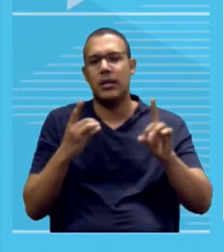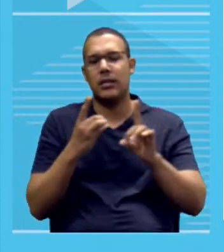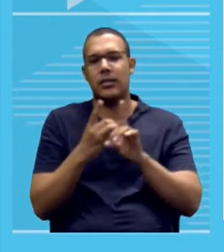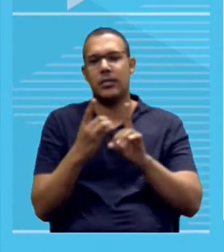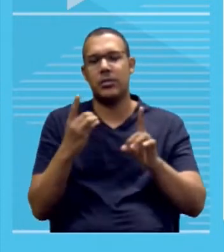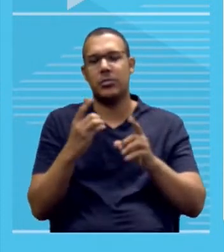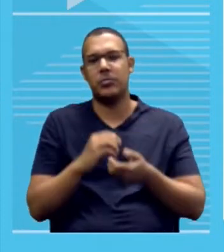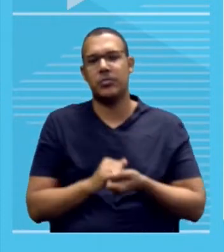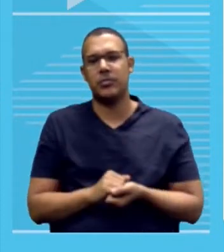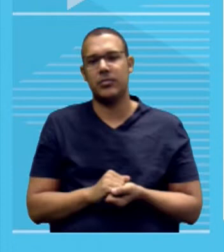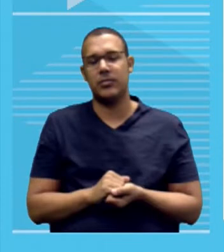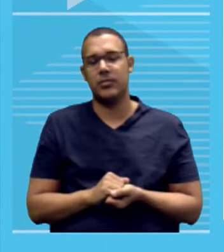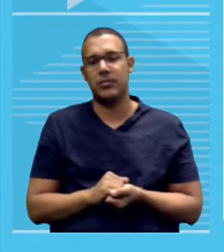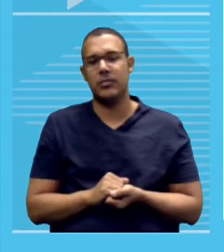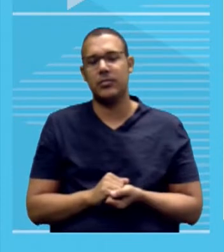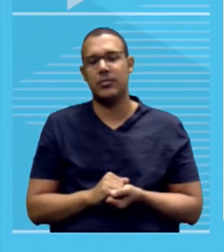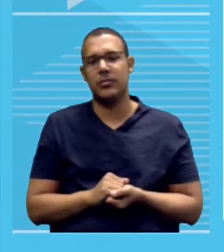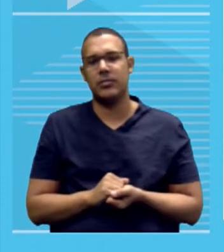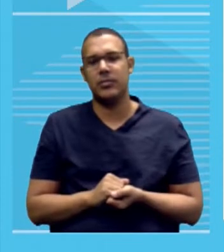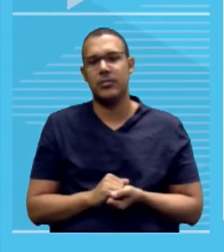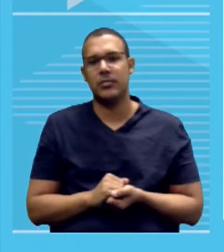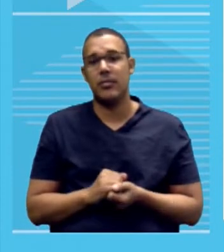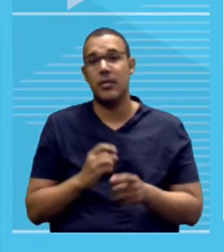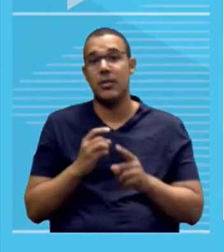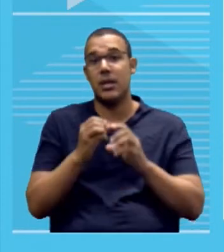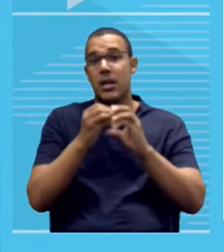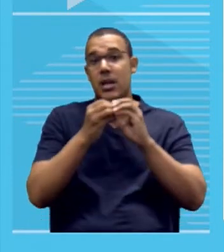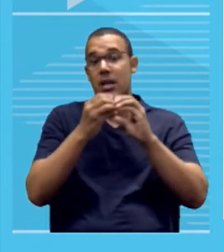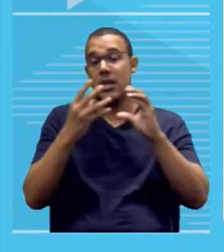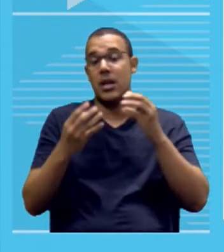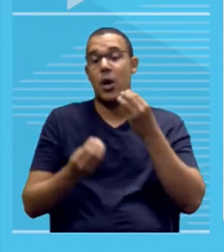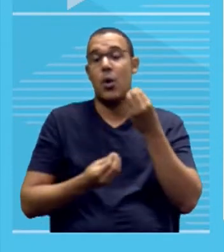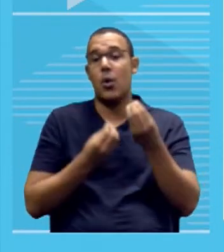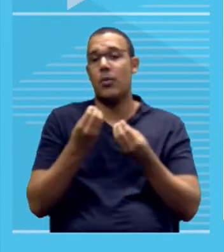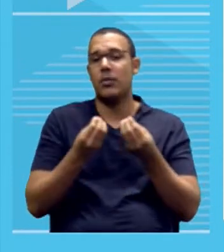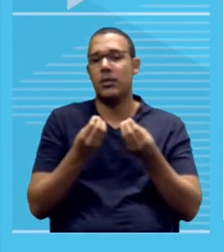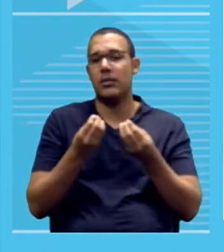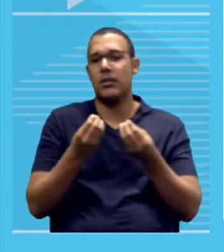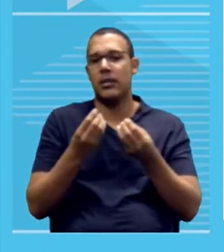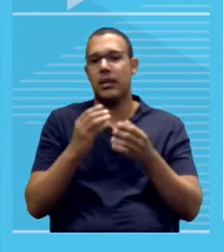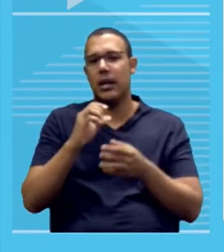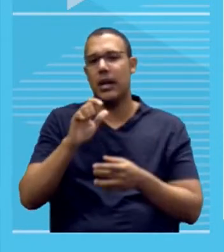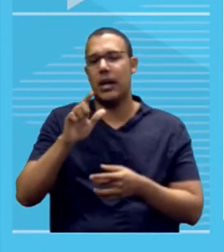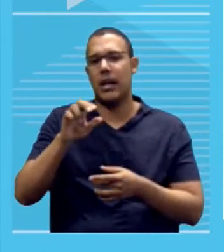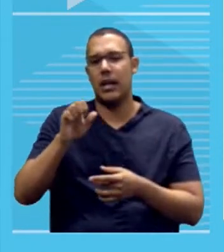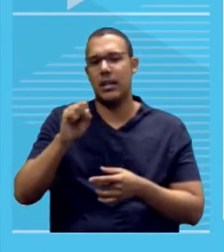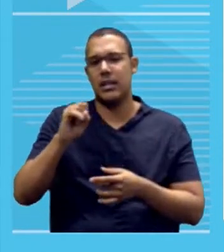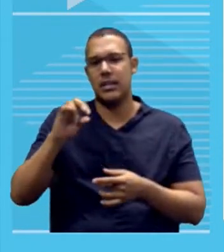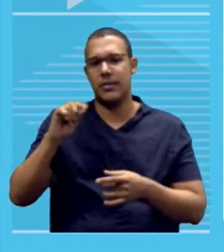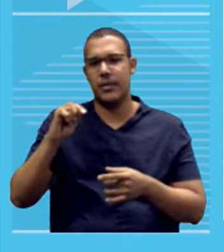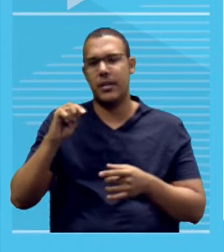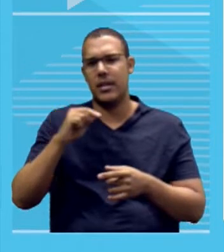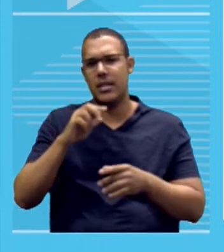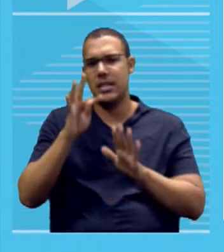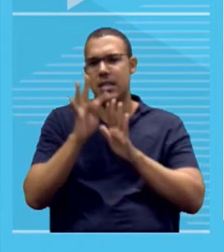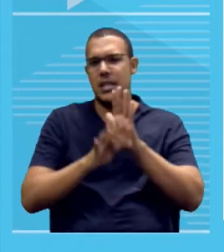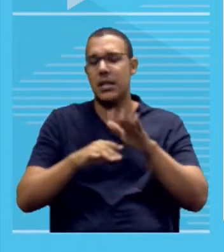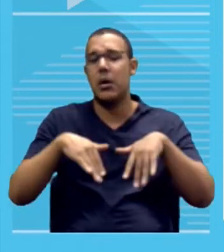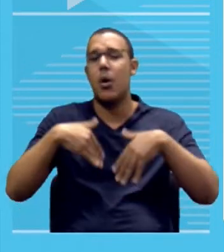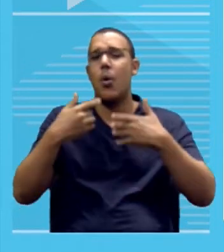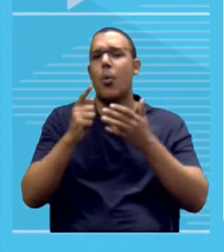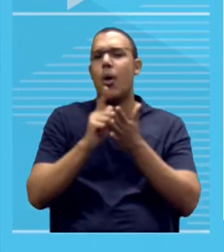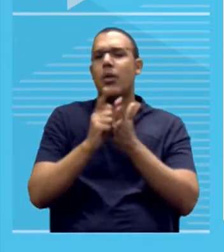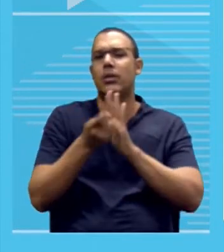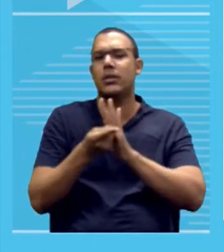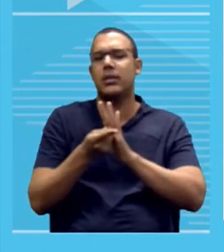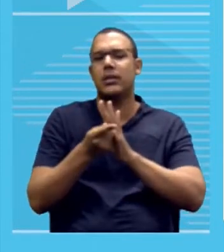a partir dessas características como vocês classificam esse nosso texto Qual o